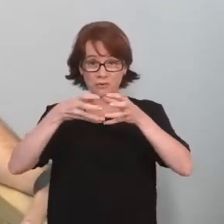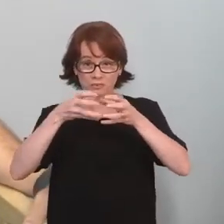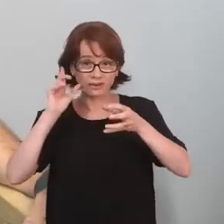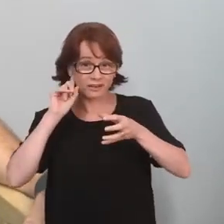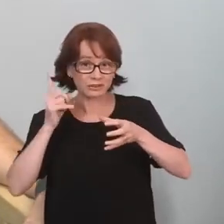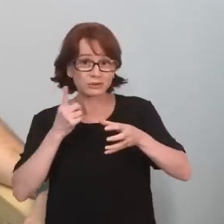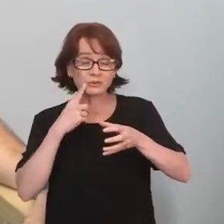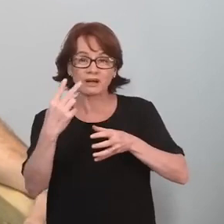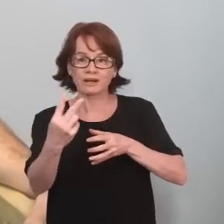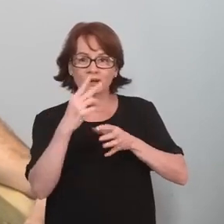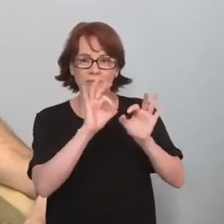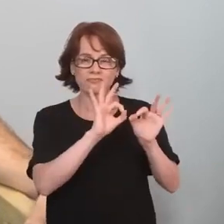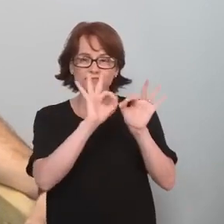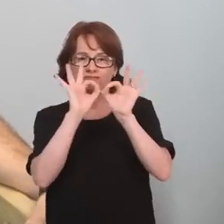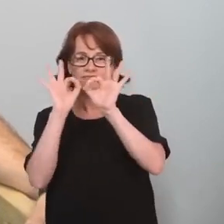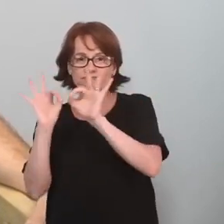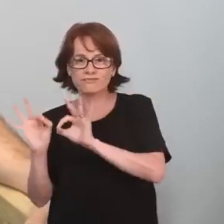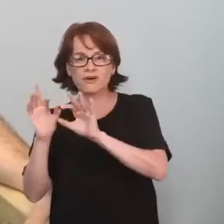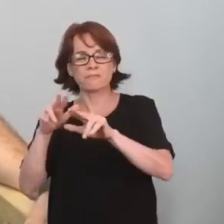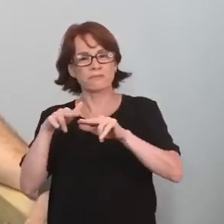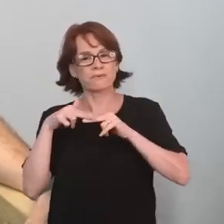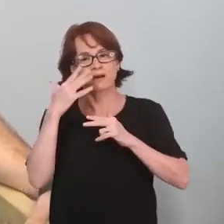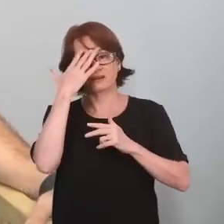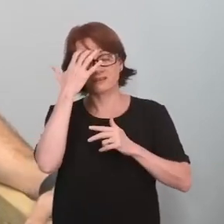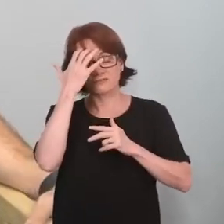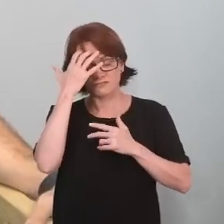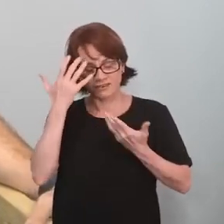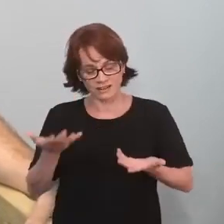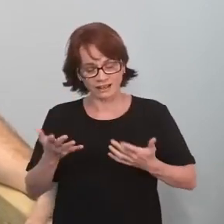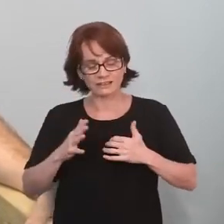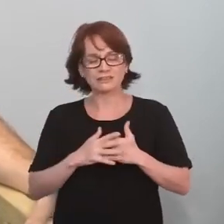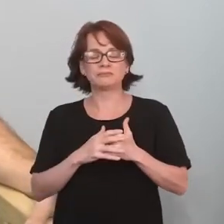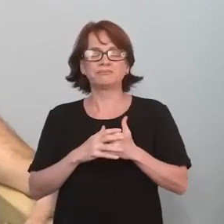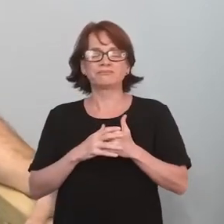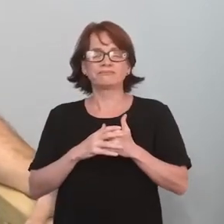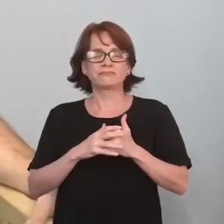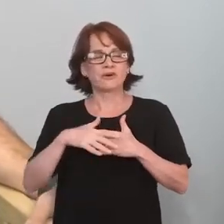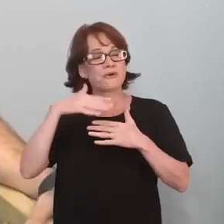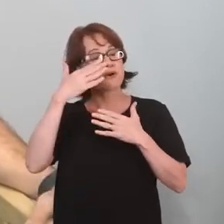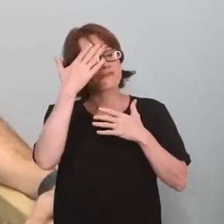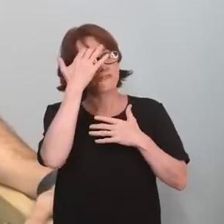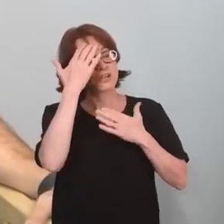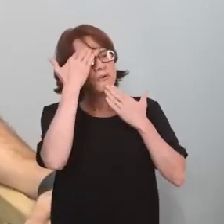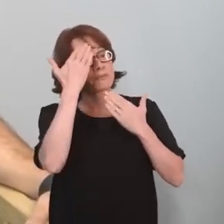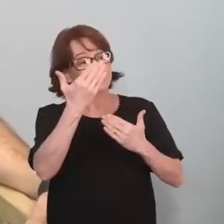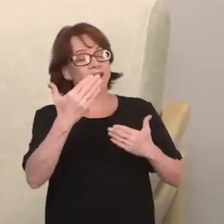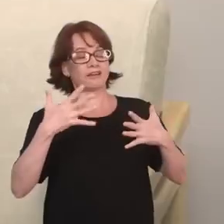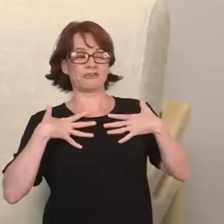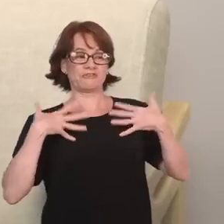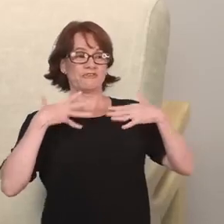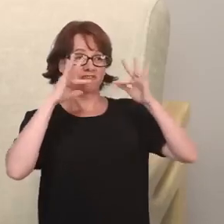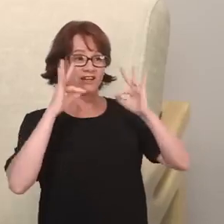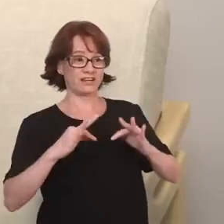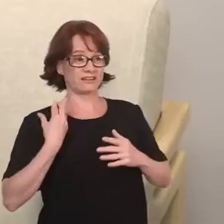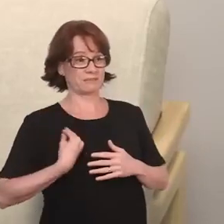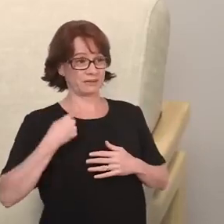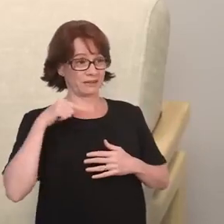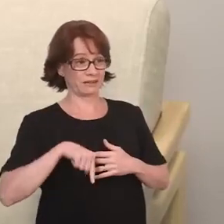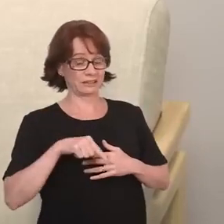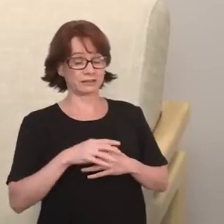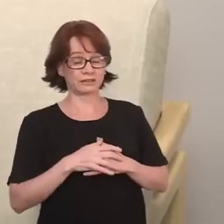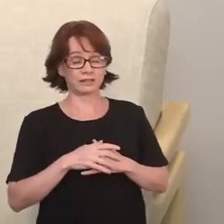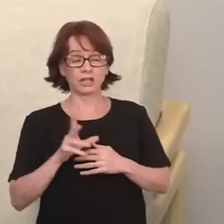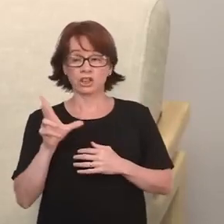a nossa conversa por meio da Vânia. Vânia, obrigado, é uma alegria ter você aqui. Vamos em frente. Nossa, Thiago, para dizer